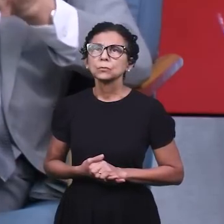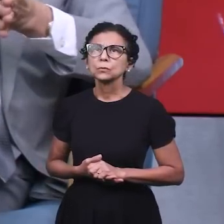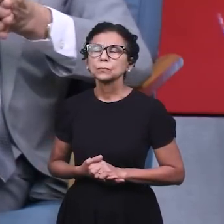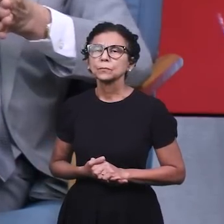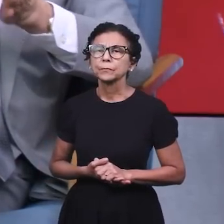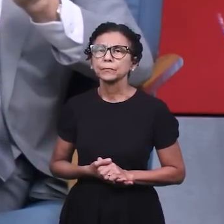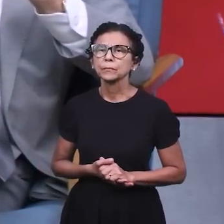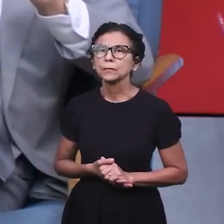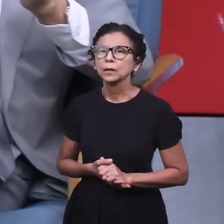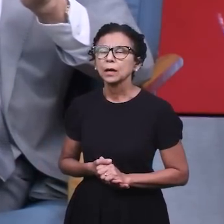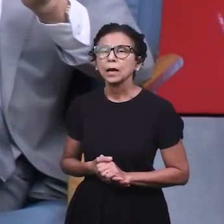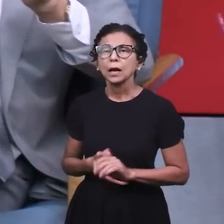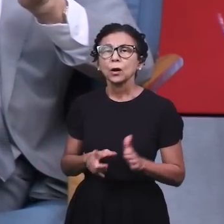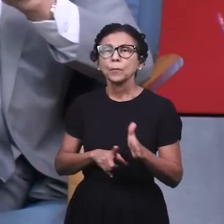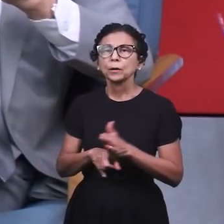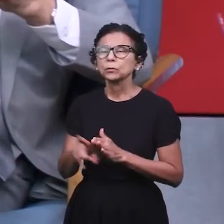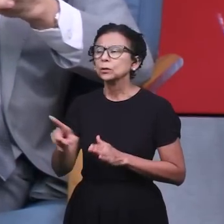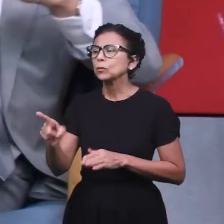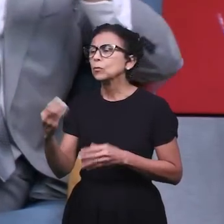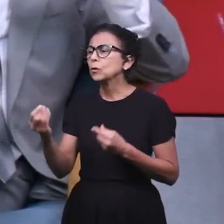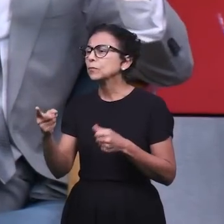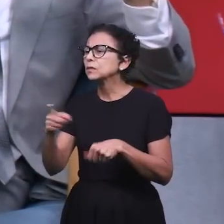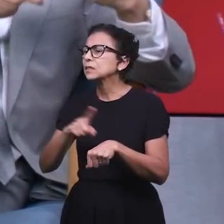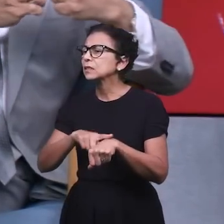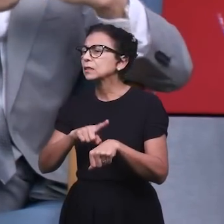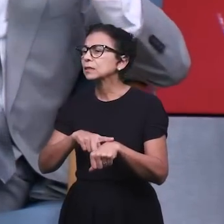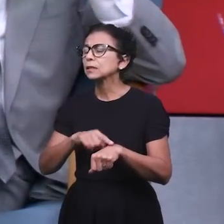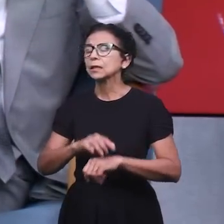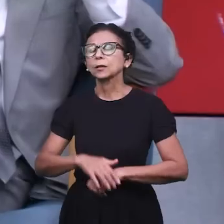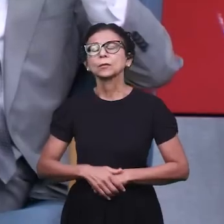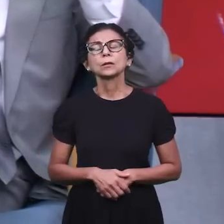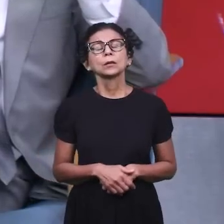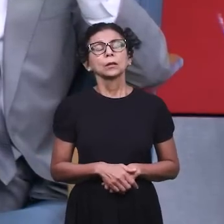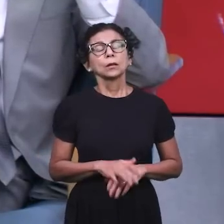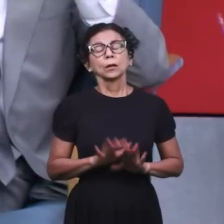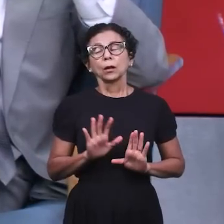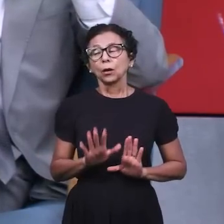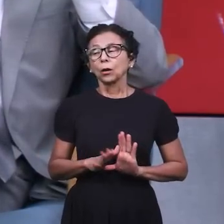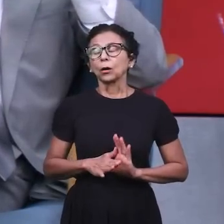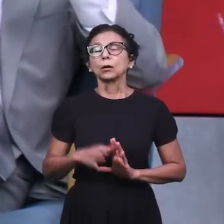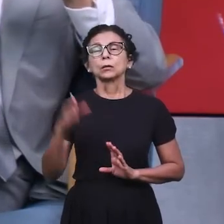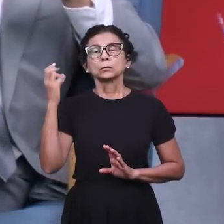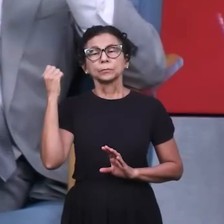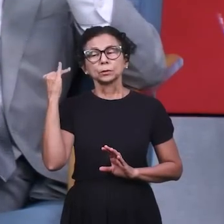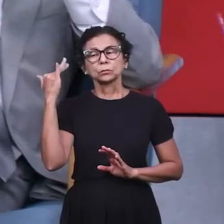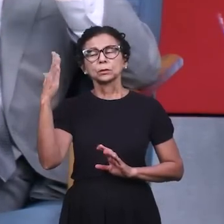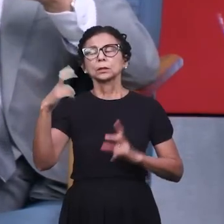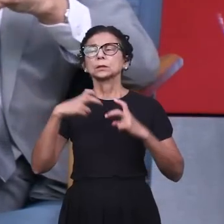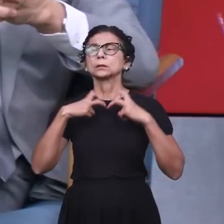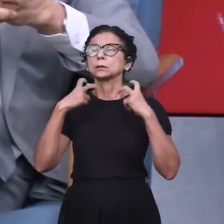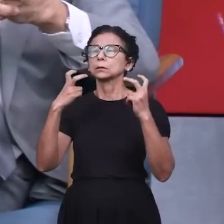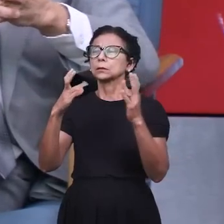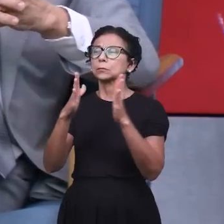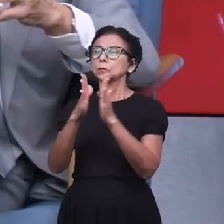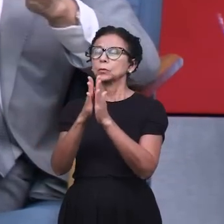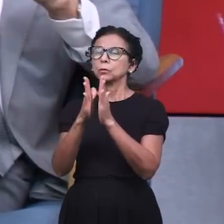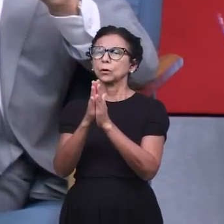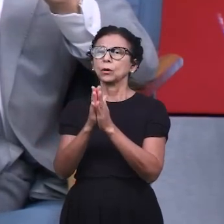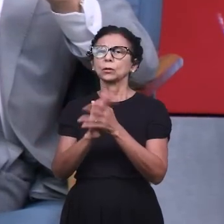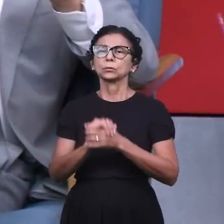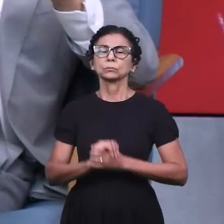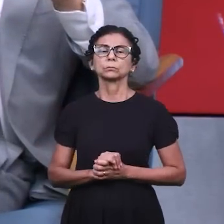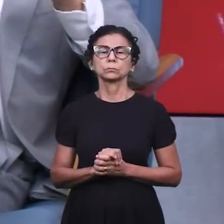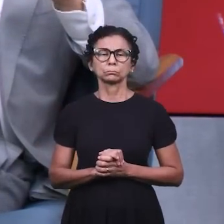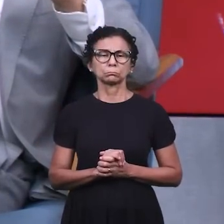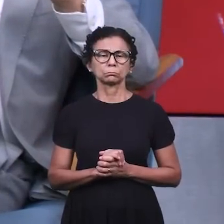No meu banco, eu tenho um horário de café. Eu vou à madrugada, faço meu período da madrugada, clamo, intercedo, e quando